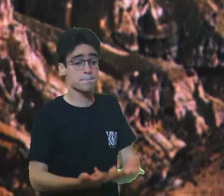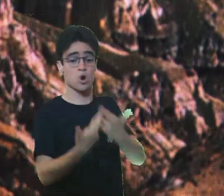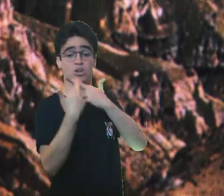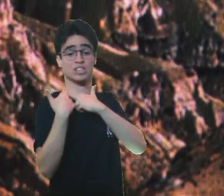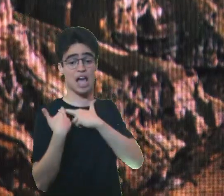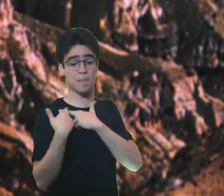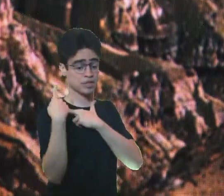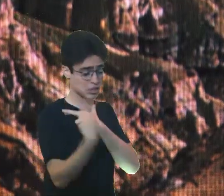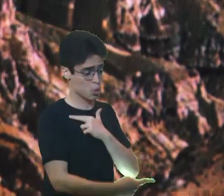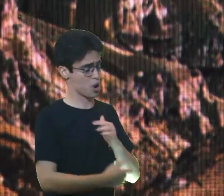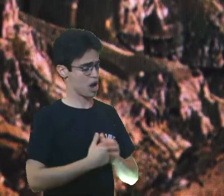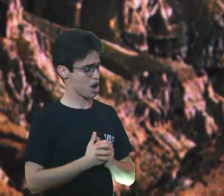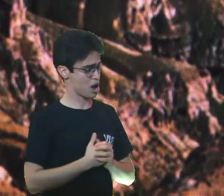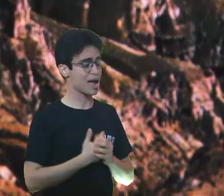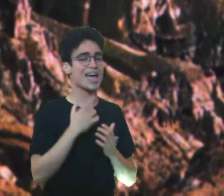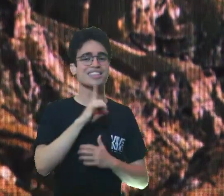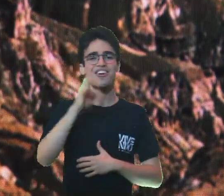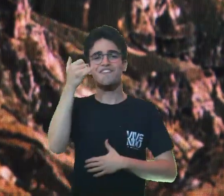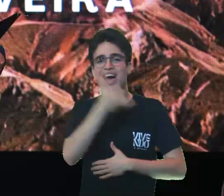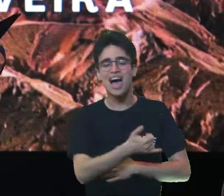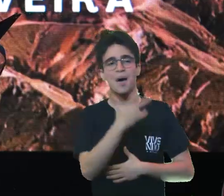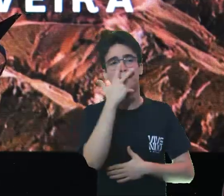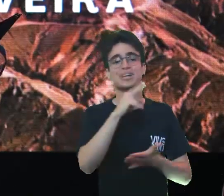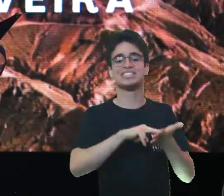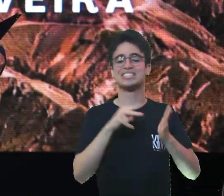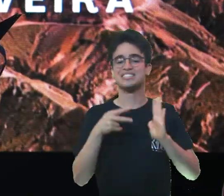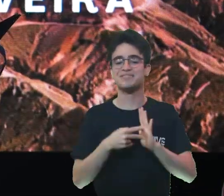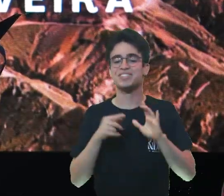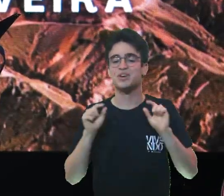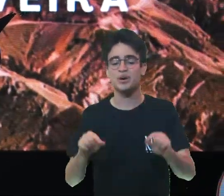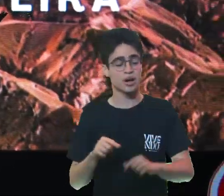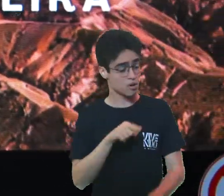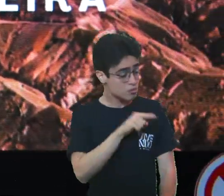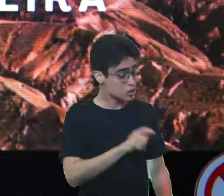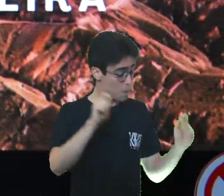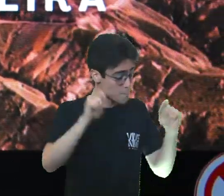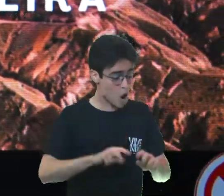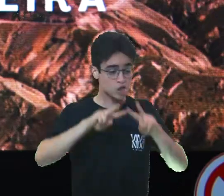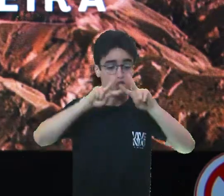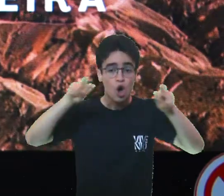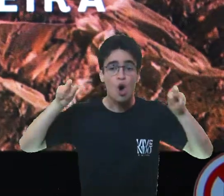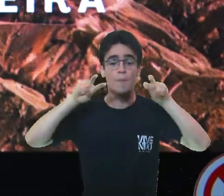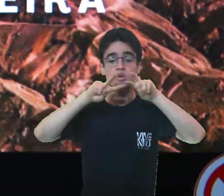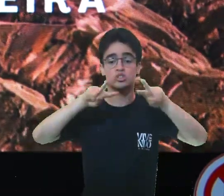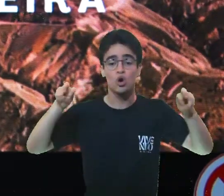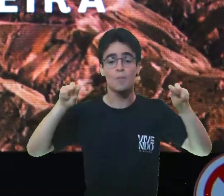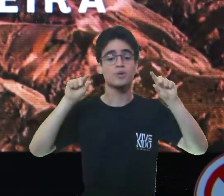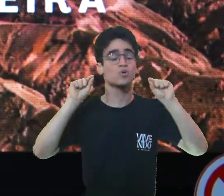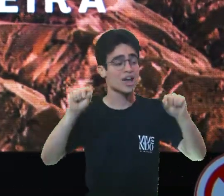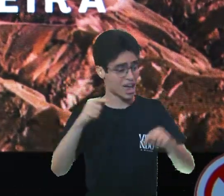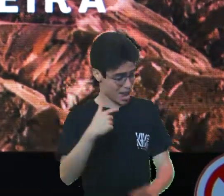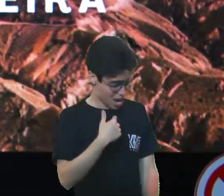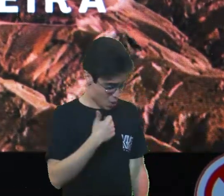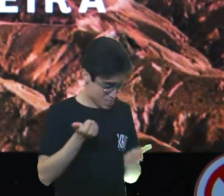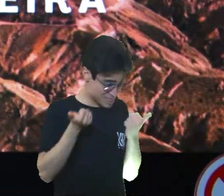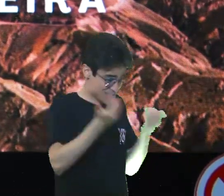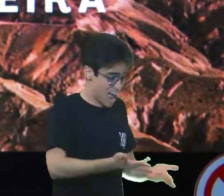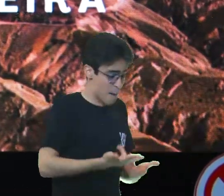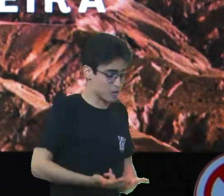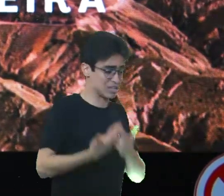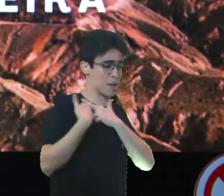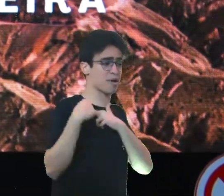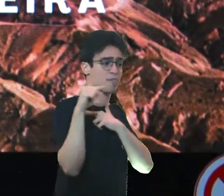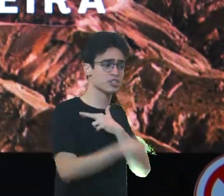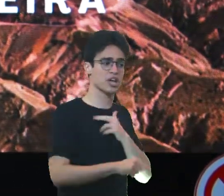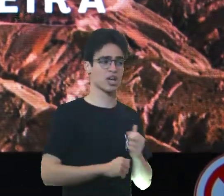De outra forma, Deus está dizendo assim: descubra o que eu tenho para colocar sobre os seus ombros. Como é que